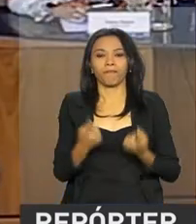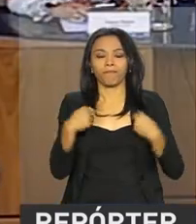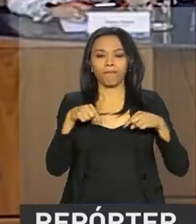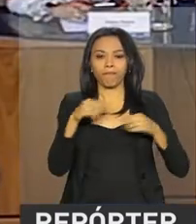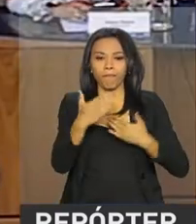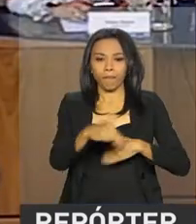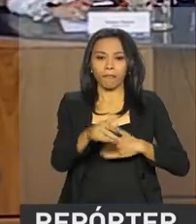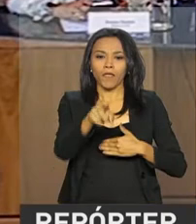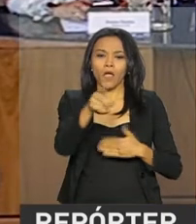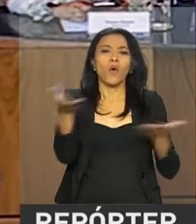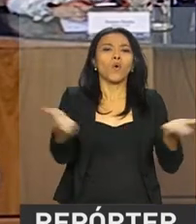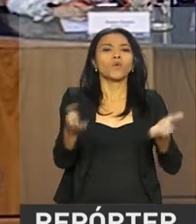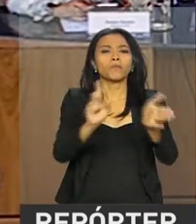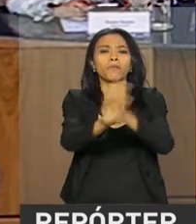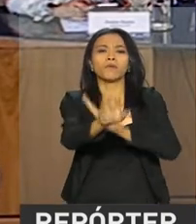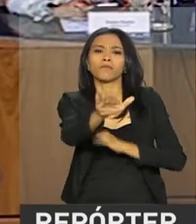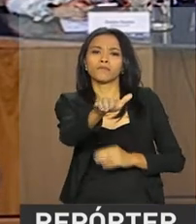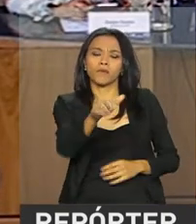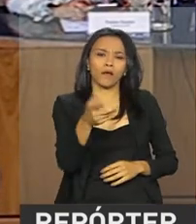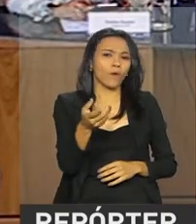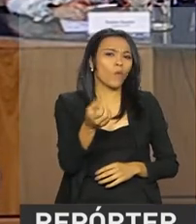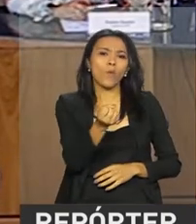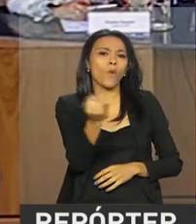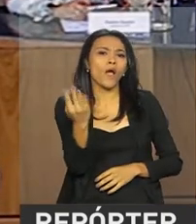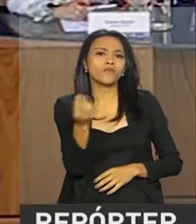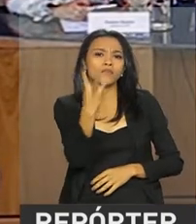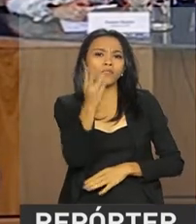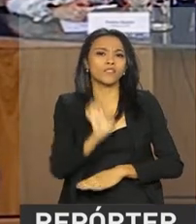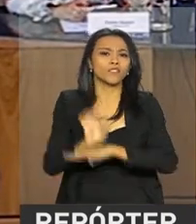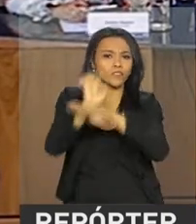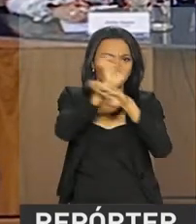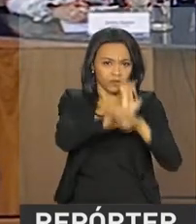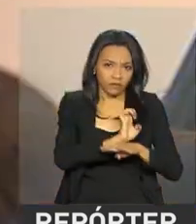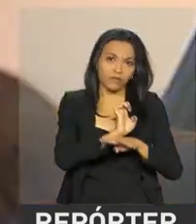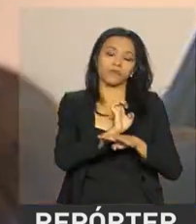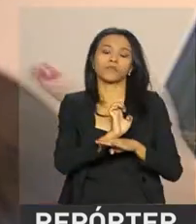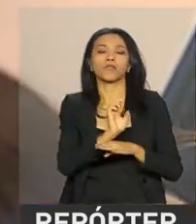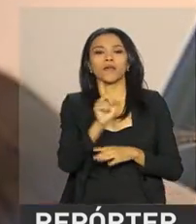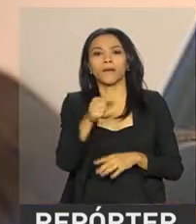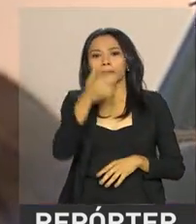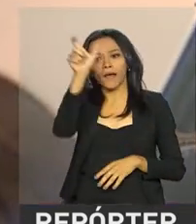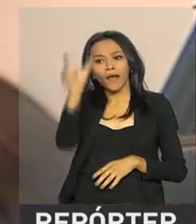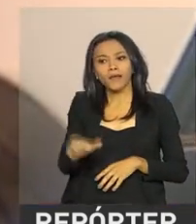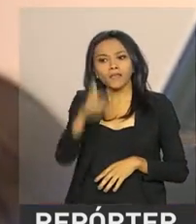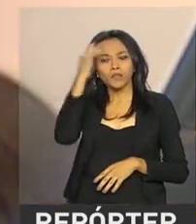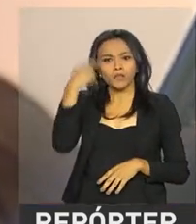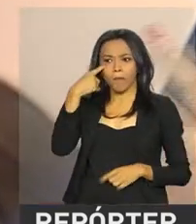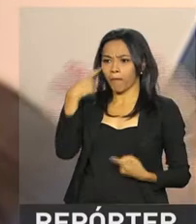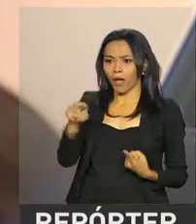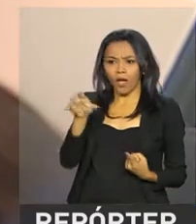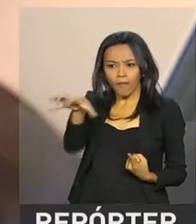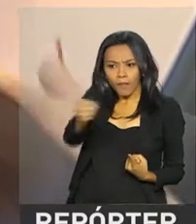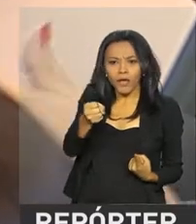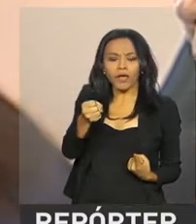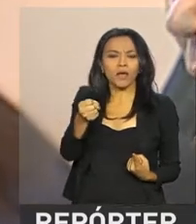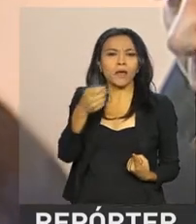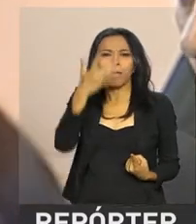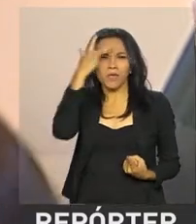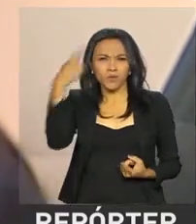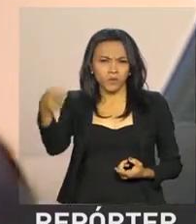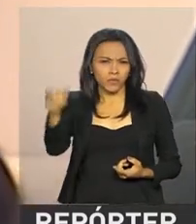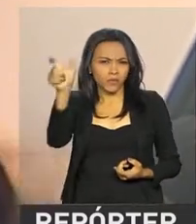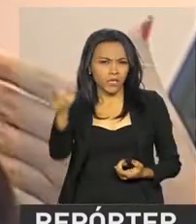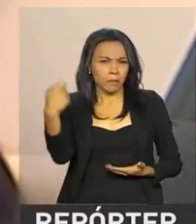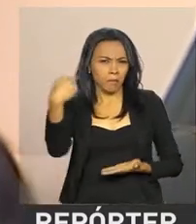Ainda sobre a operação de hoje, só para tirar uma dúvida, quais são os três estados em relação às pessoas que foram pegas? Candidatos que